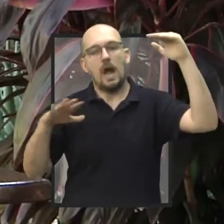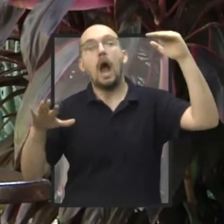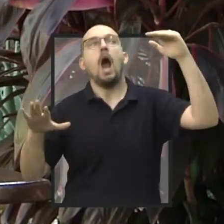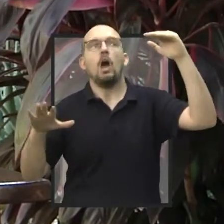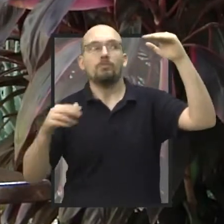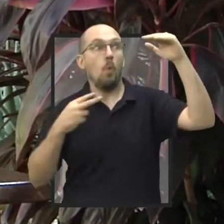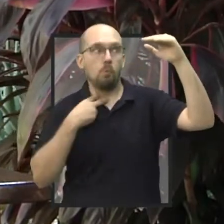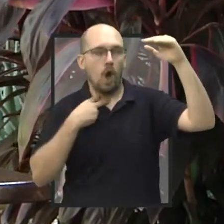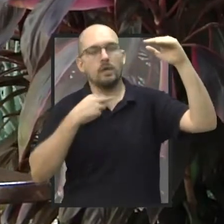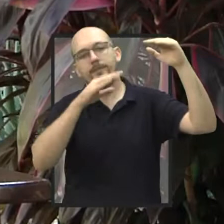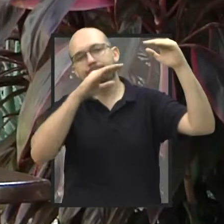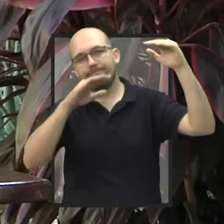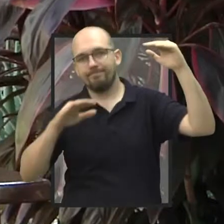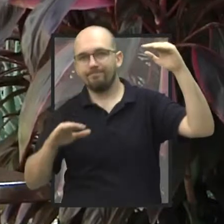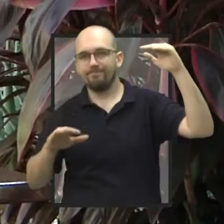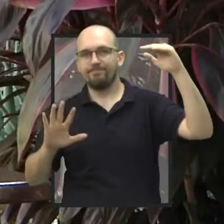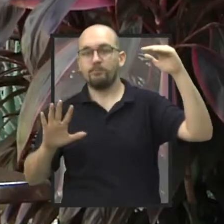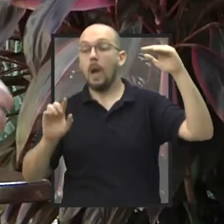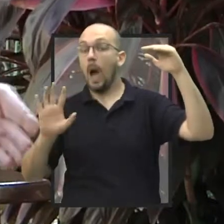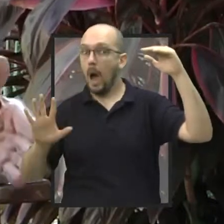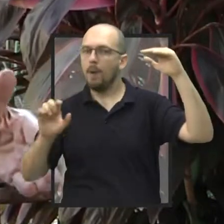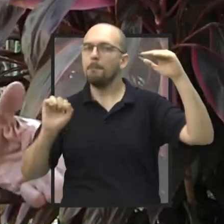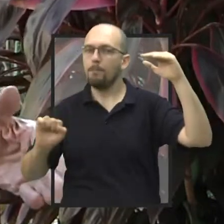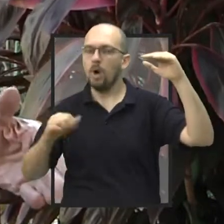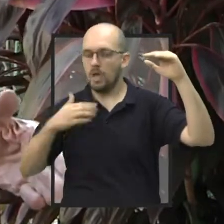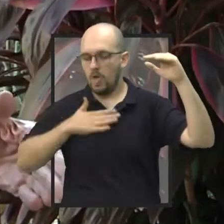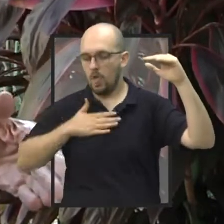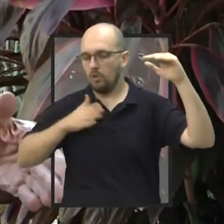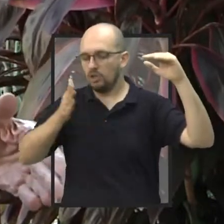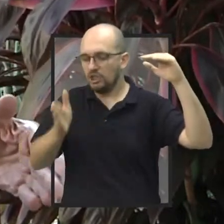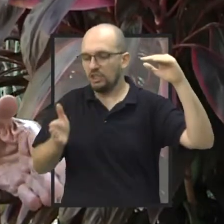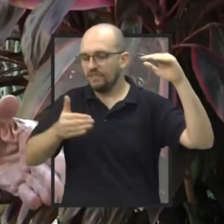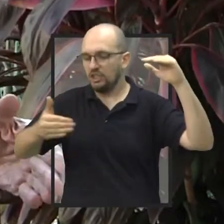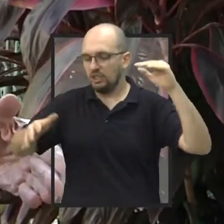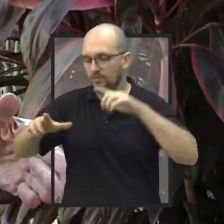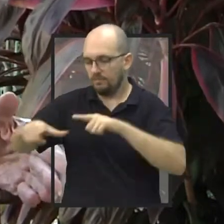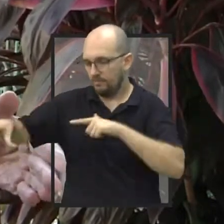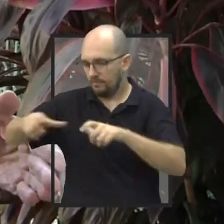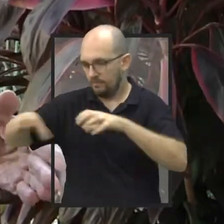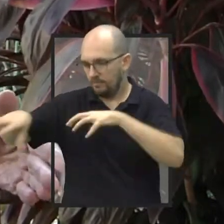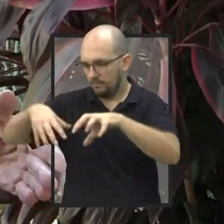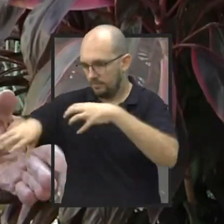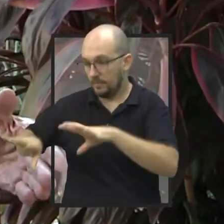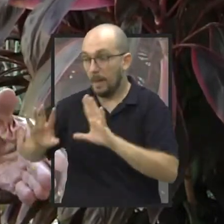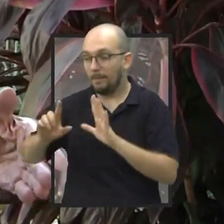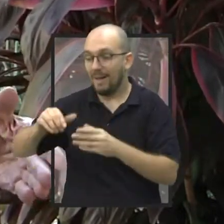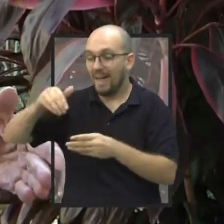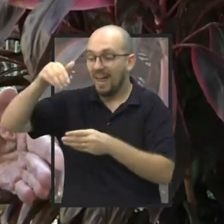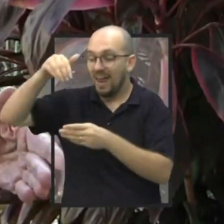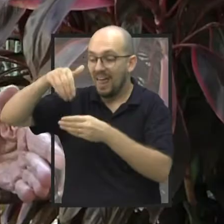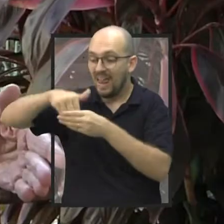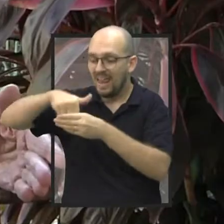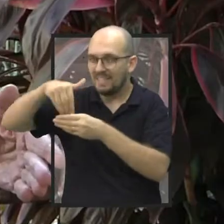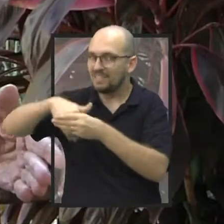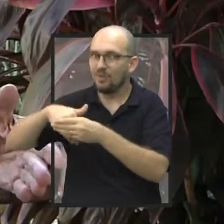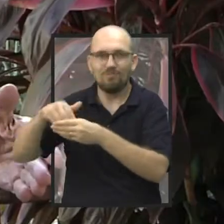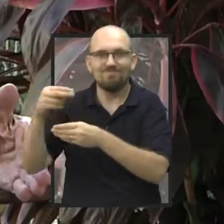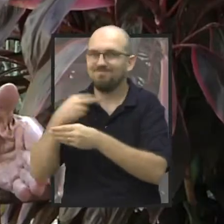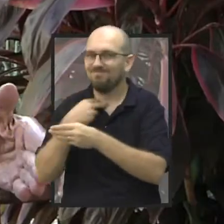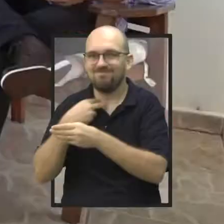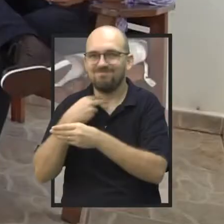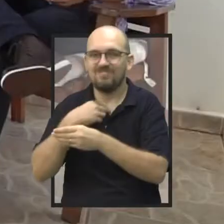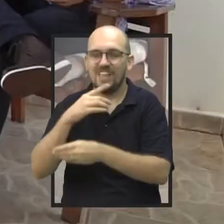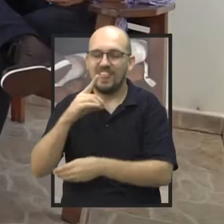O que ele pode fazer? Ele pode dividir o território, mas ele não pode fazer uma eleição distrital